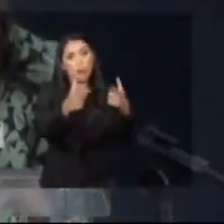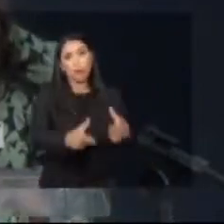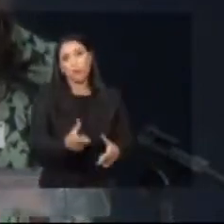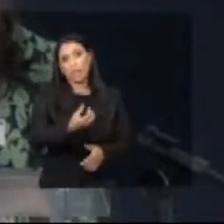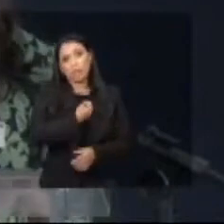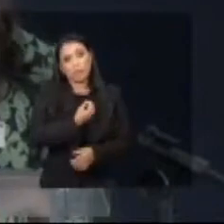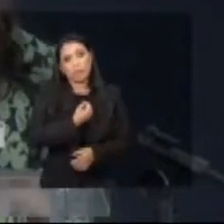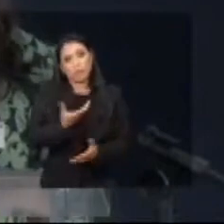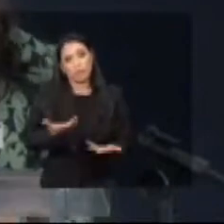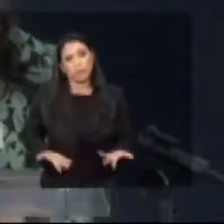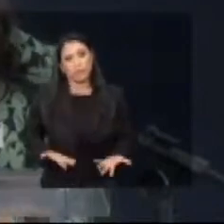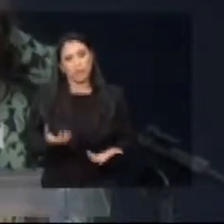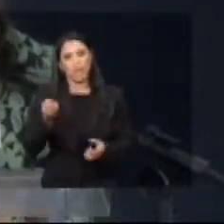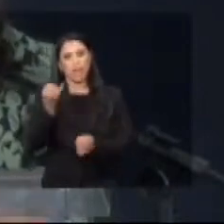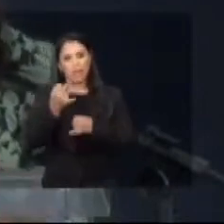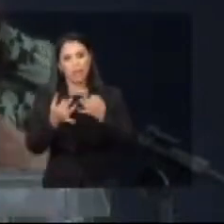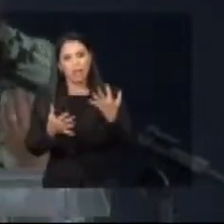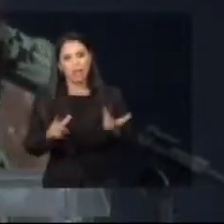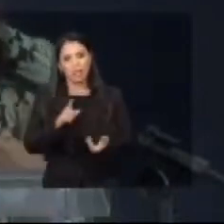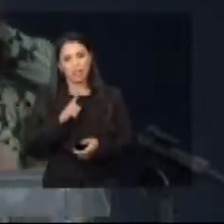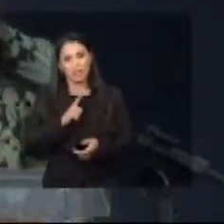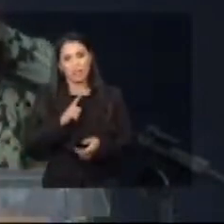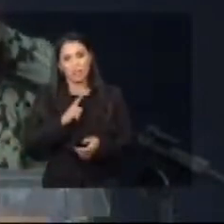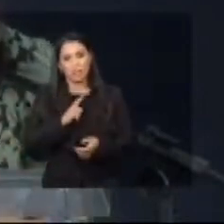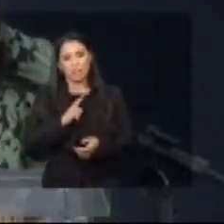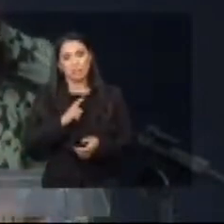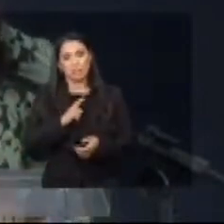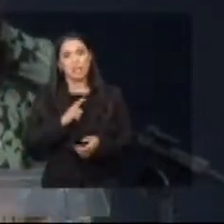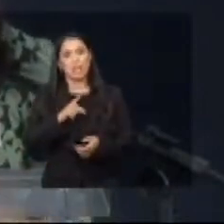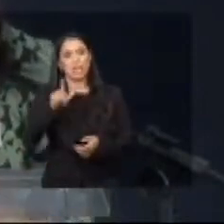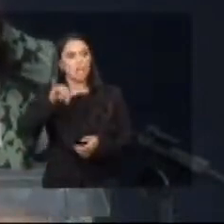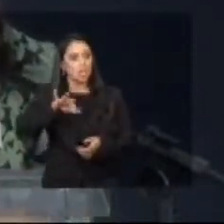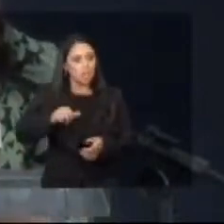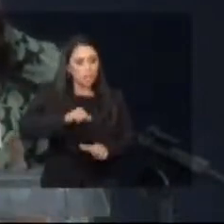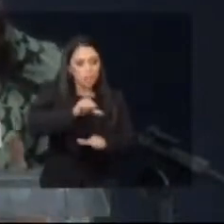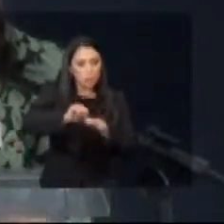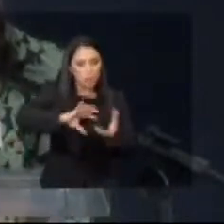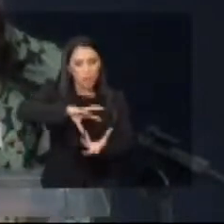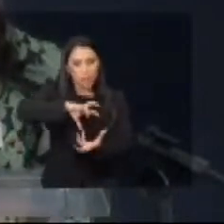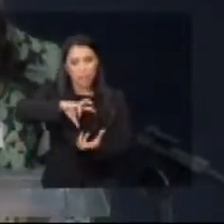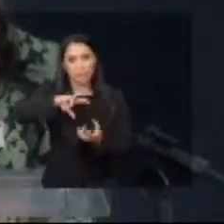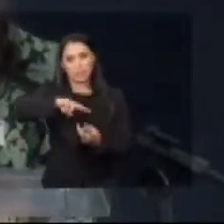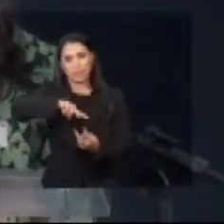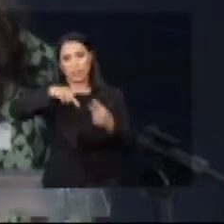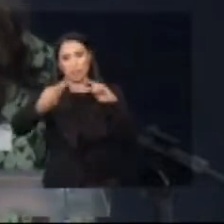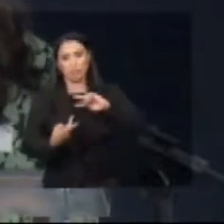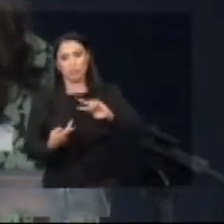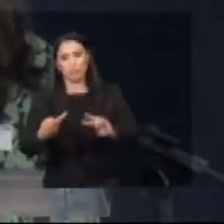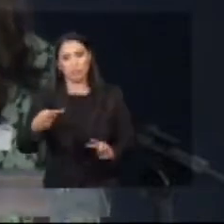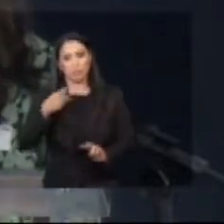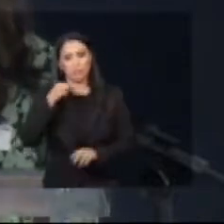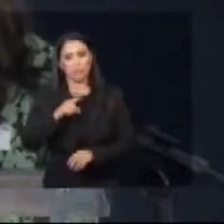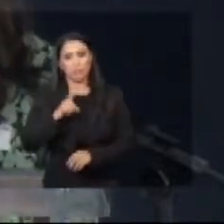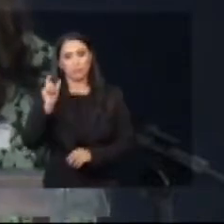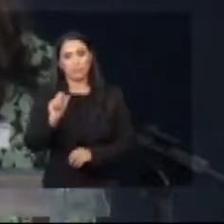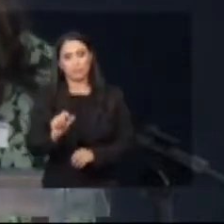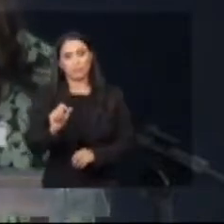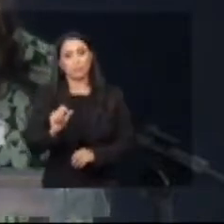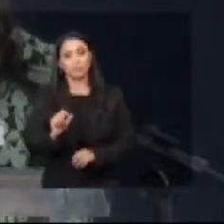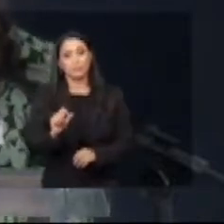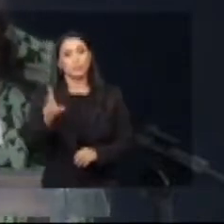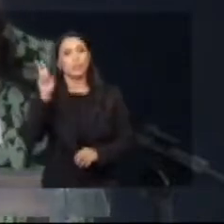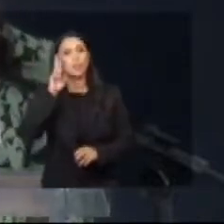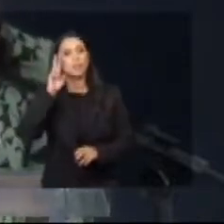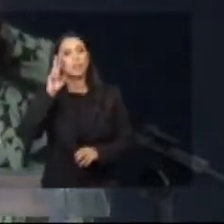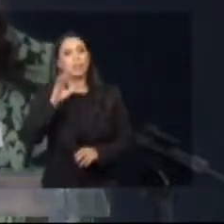de sobrevivência muitas vezes trabalhando catando o material reciclável fazendo trabalhos informais olhando o carros aqui interessante lembrar